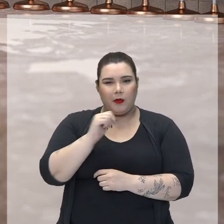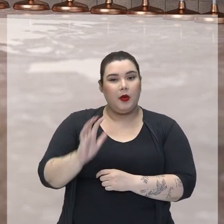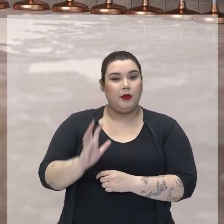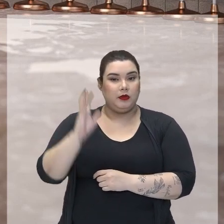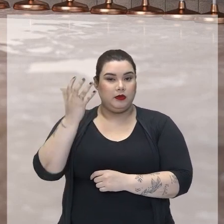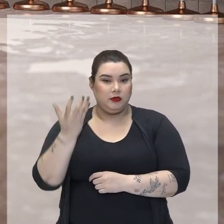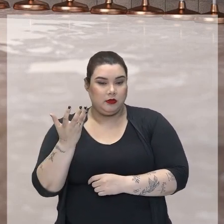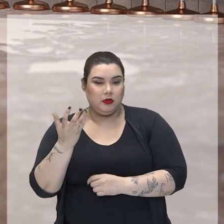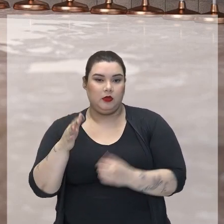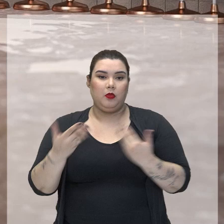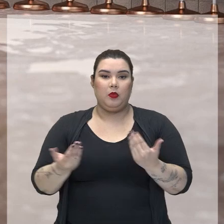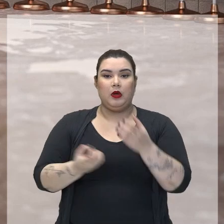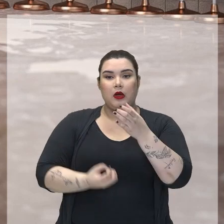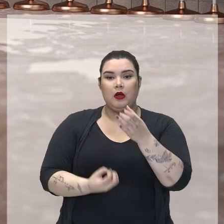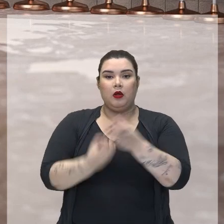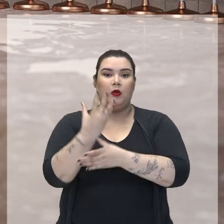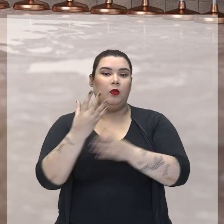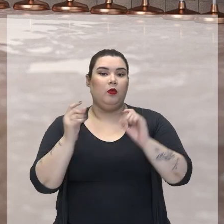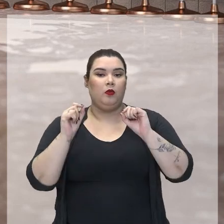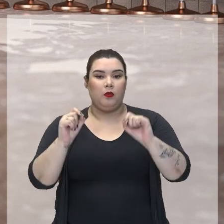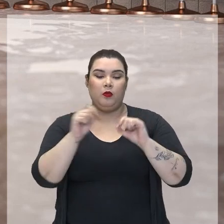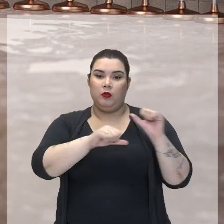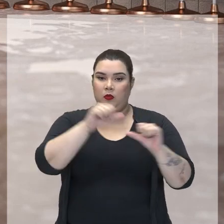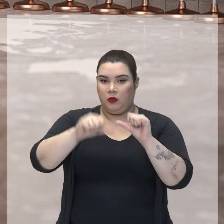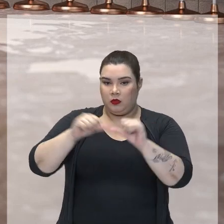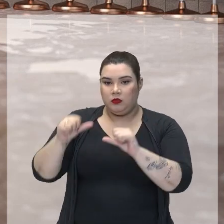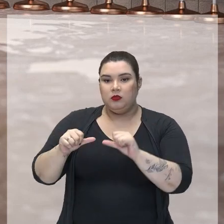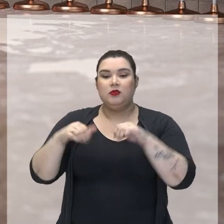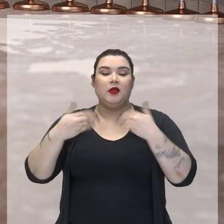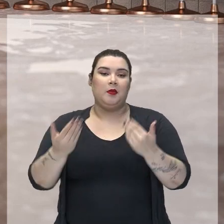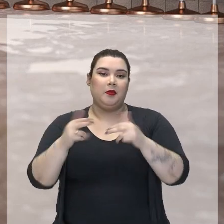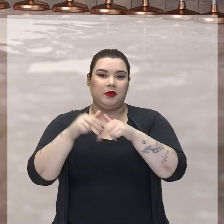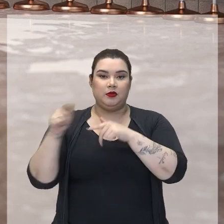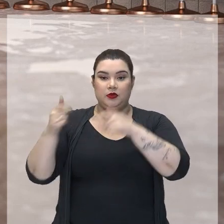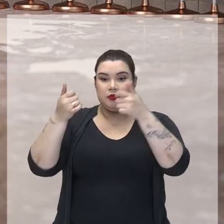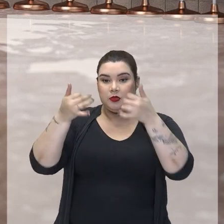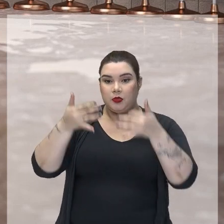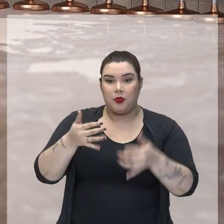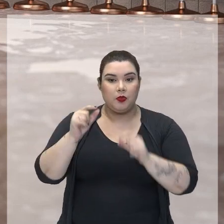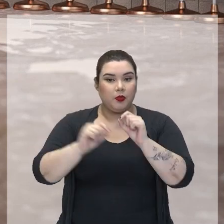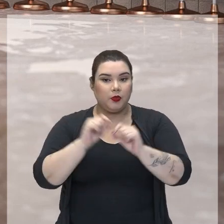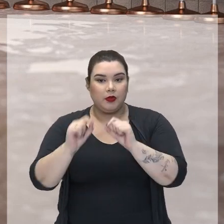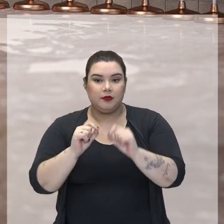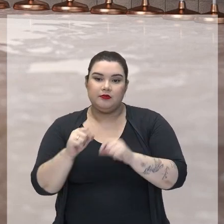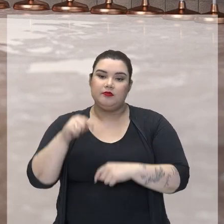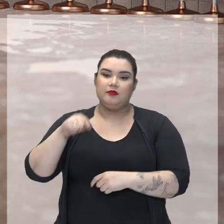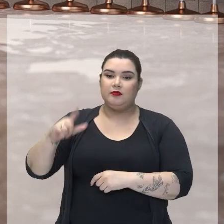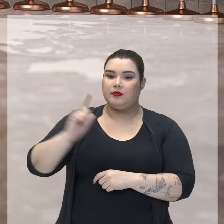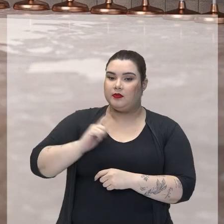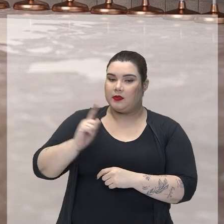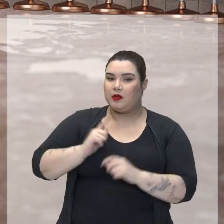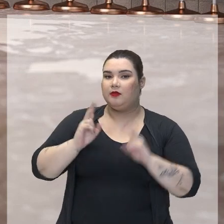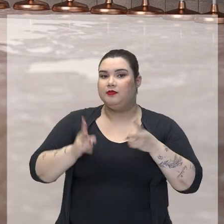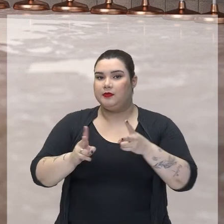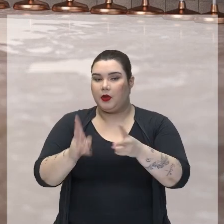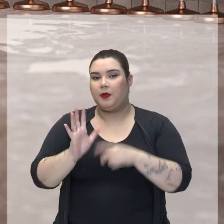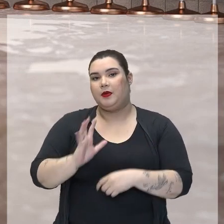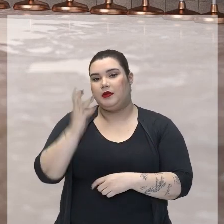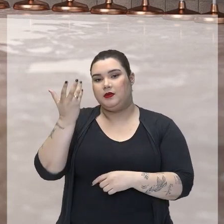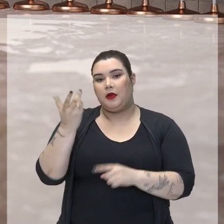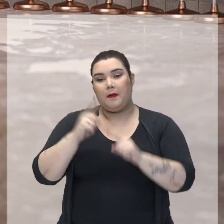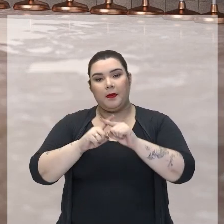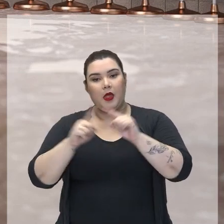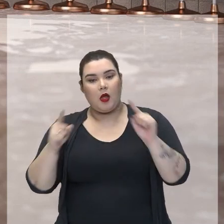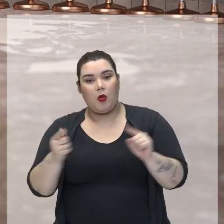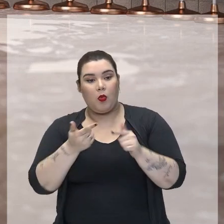elas geraram realmente mudanças. Os conflitos que o Coromin falou agora há pouco ali, eles ainda estão acontecendo, né? Mas outros